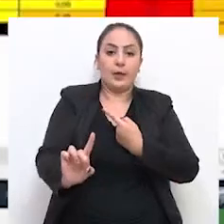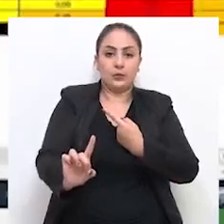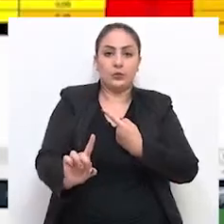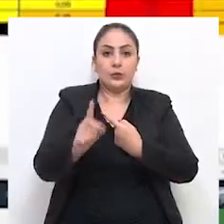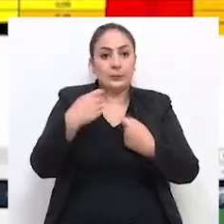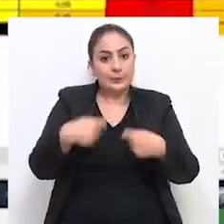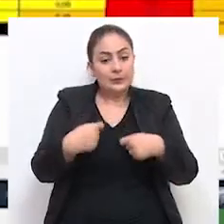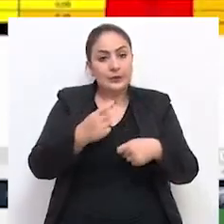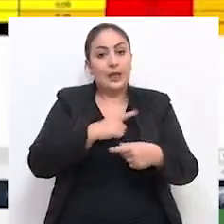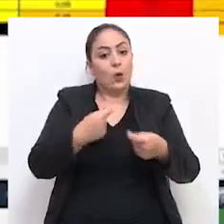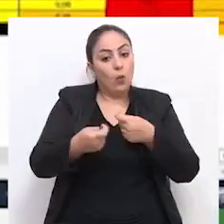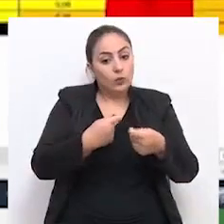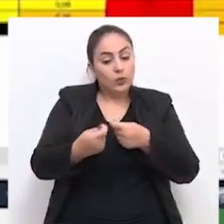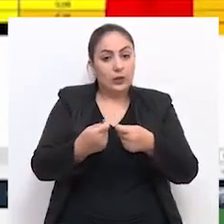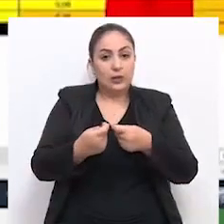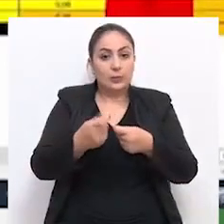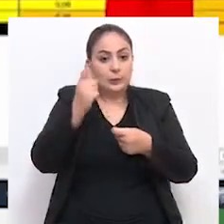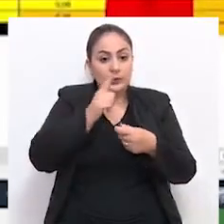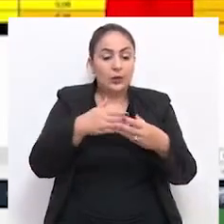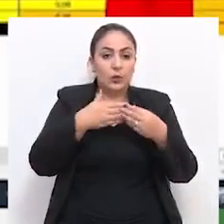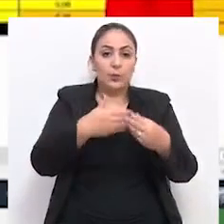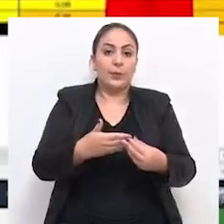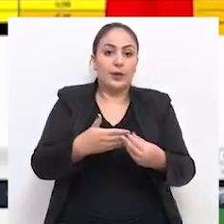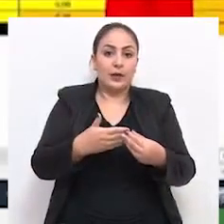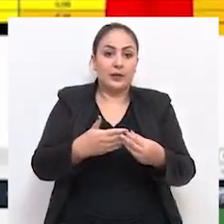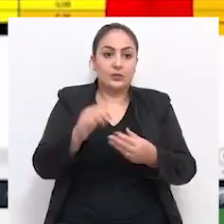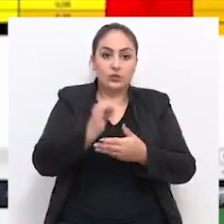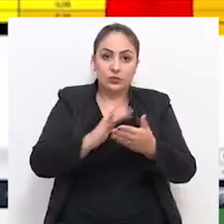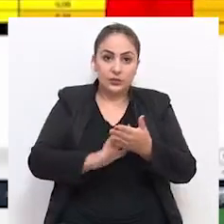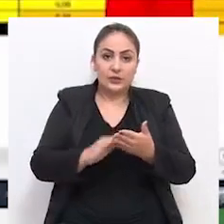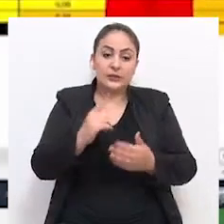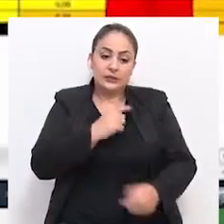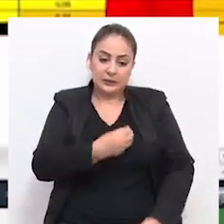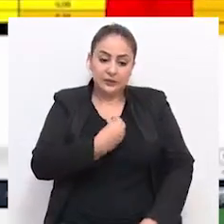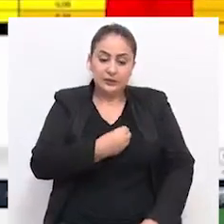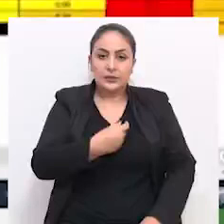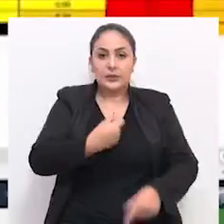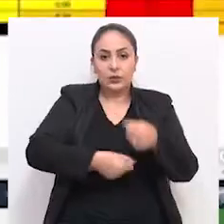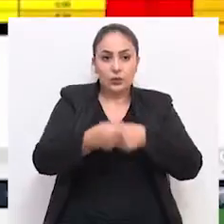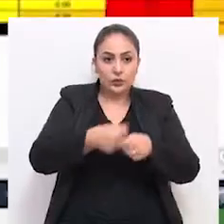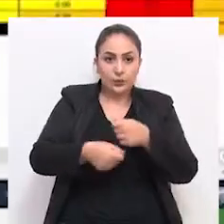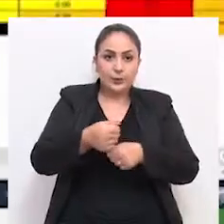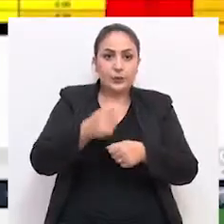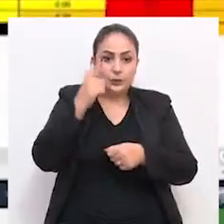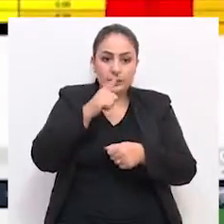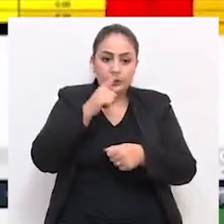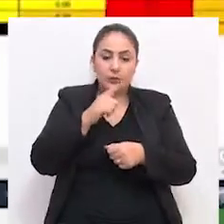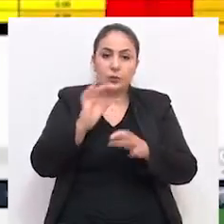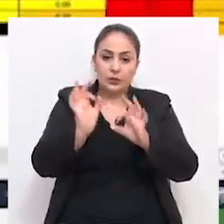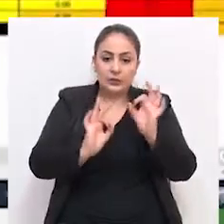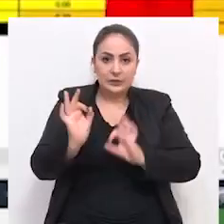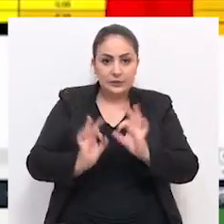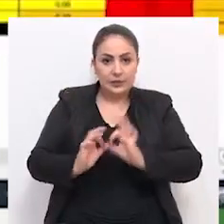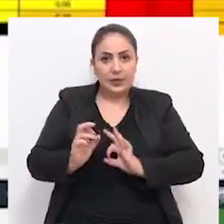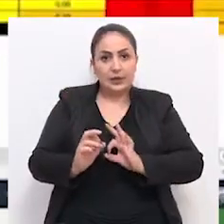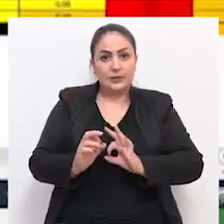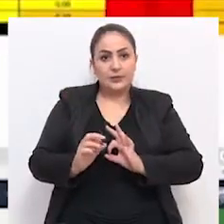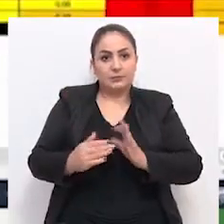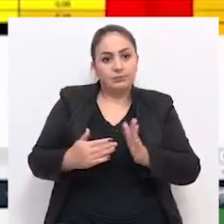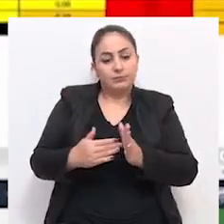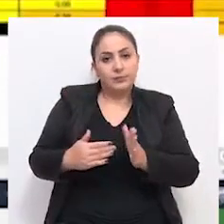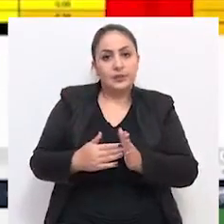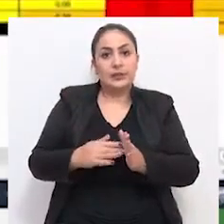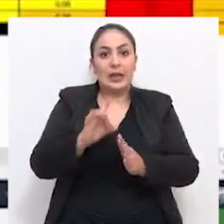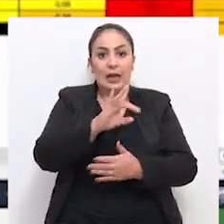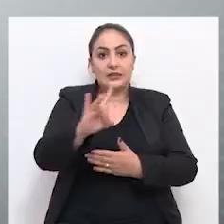ser o distanciamento controlado, ou seja, acompanhando os efeitos colaterais que se tem sobre a economia, ajustando essas restrições de acordo